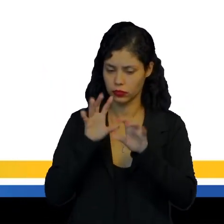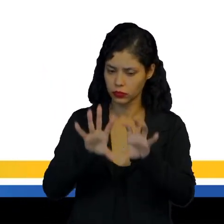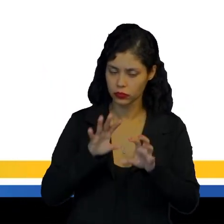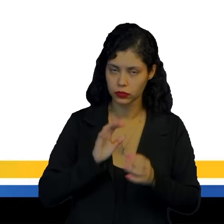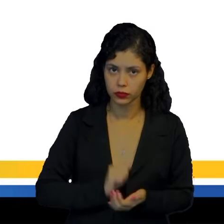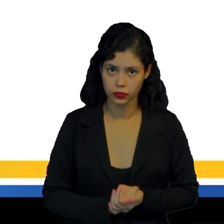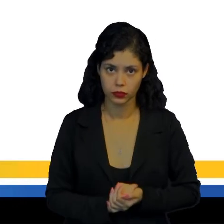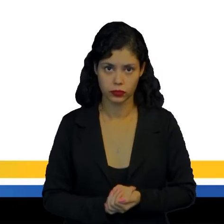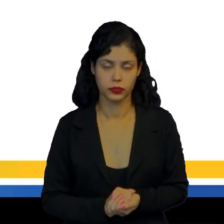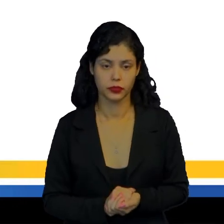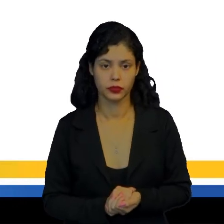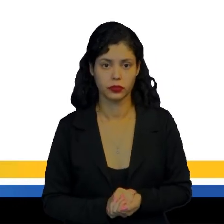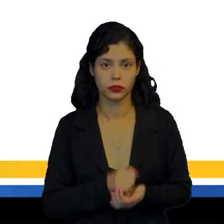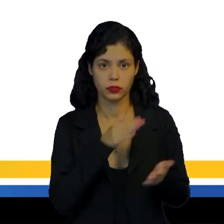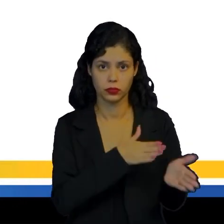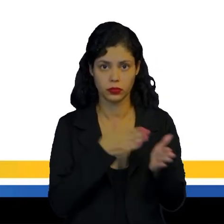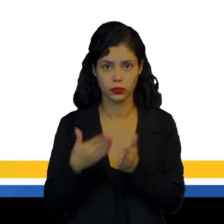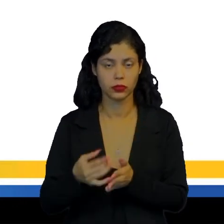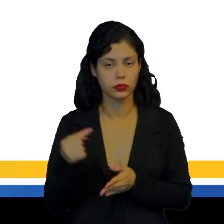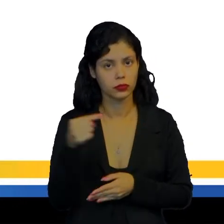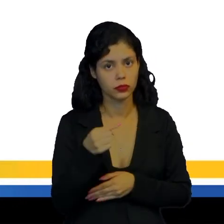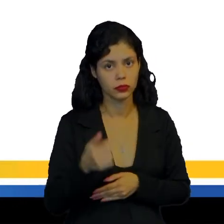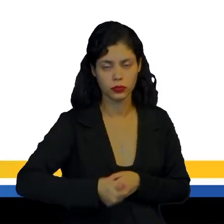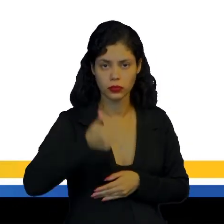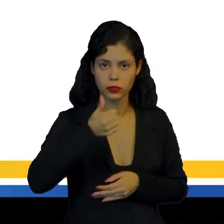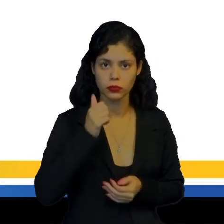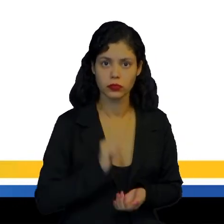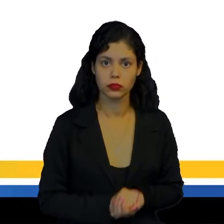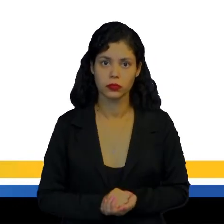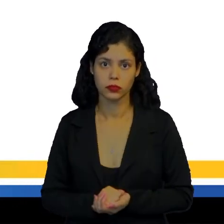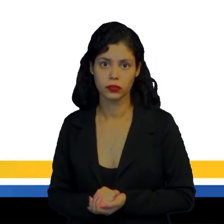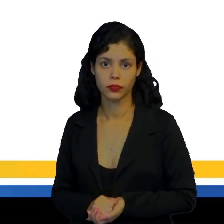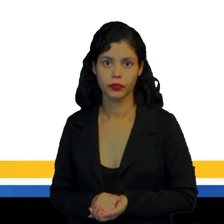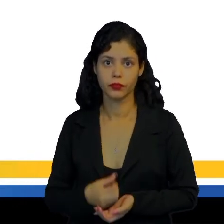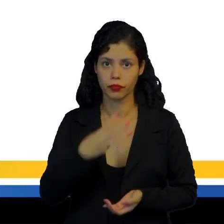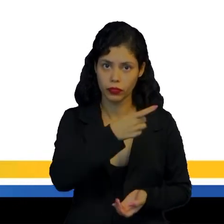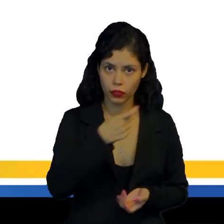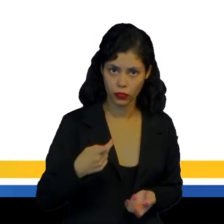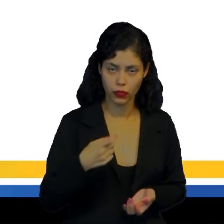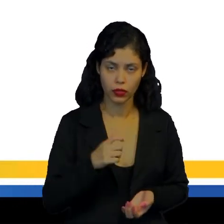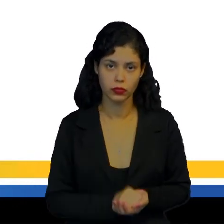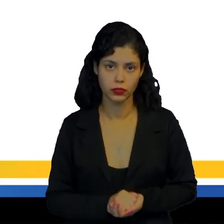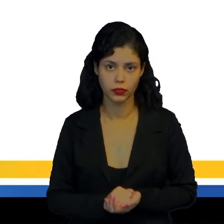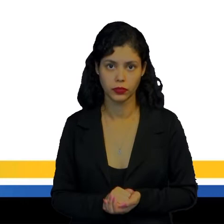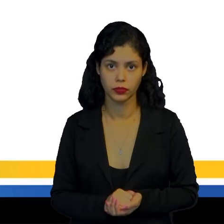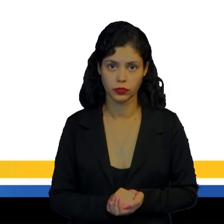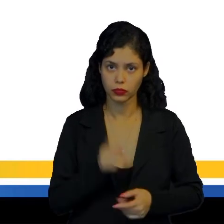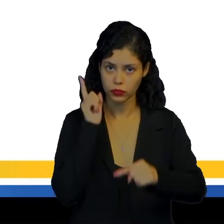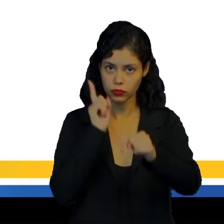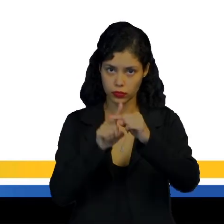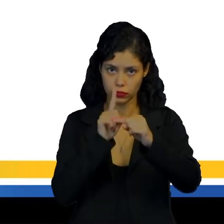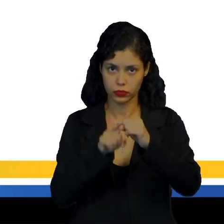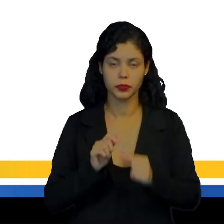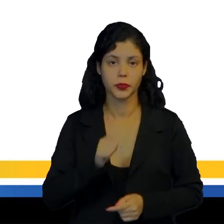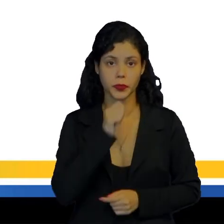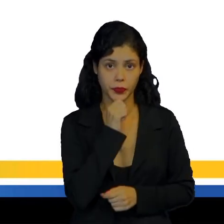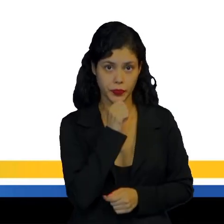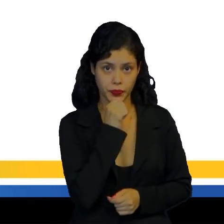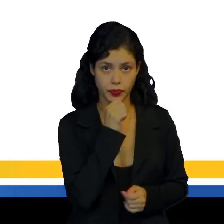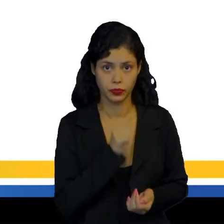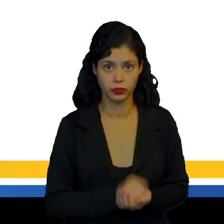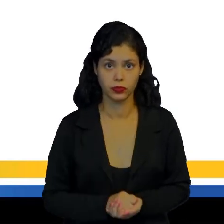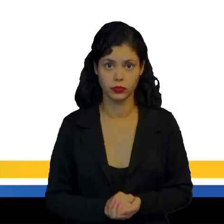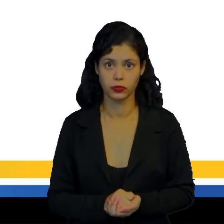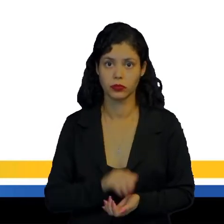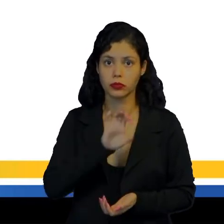aí, passa para o primeiro membro aí, tá? O 3x, passa ele positivo, e aí nós temos